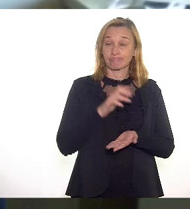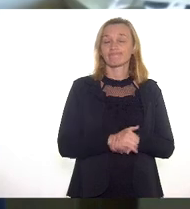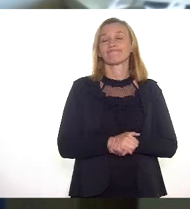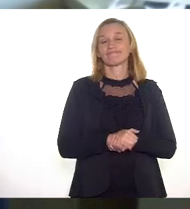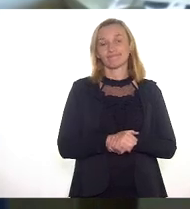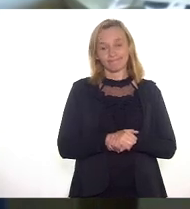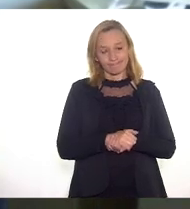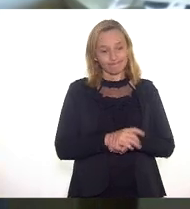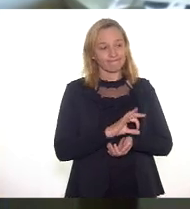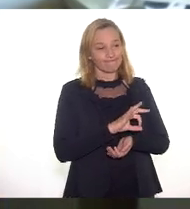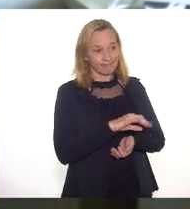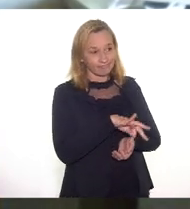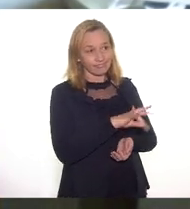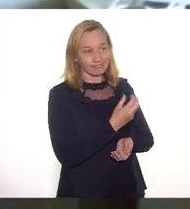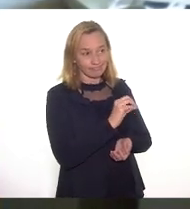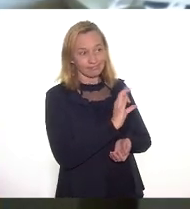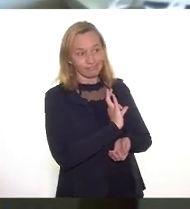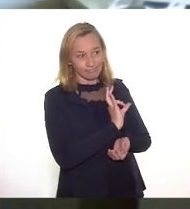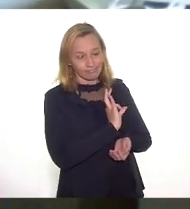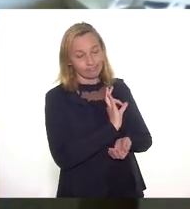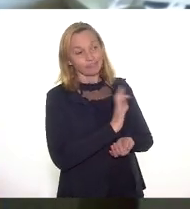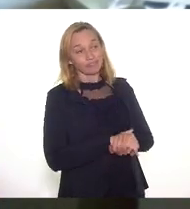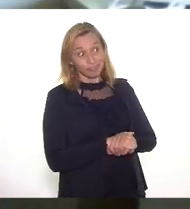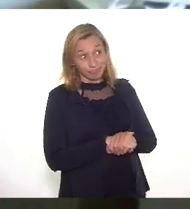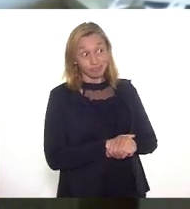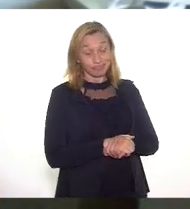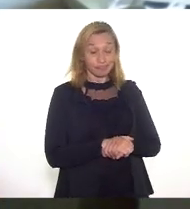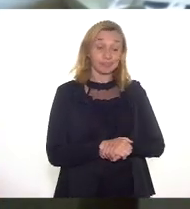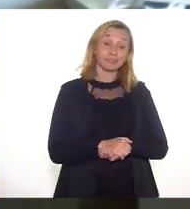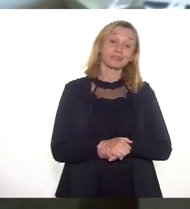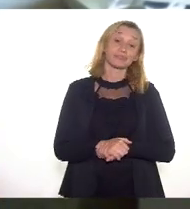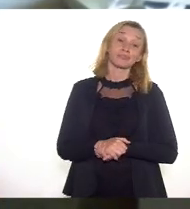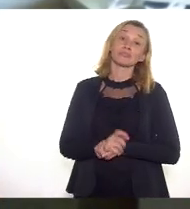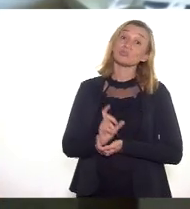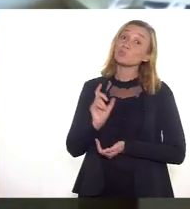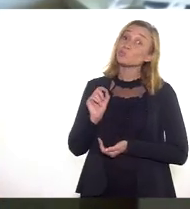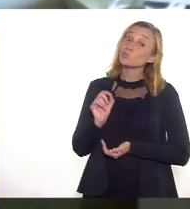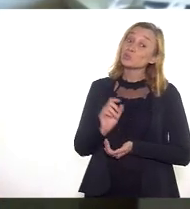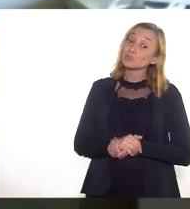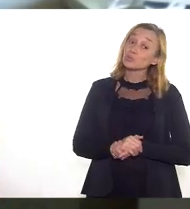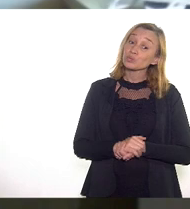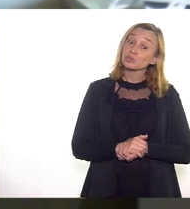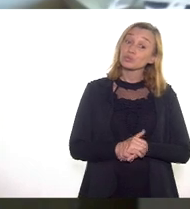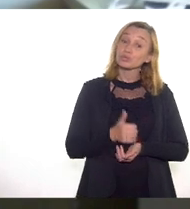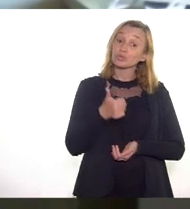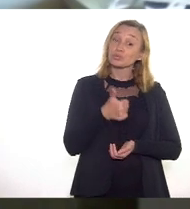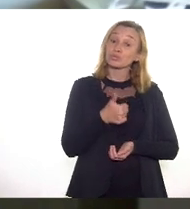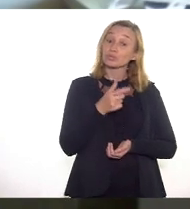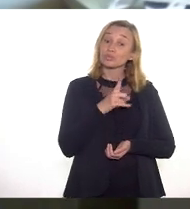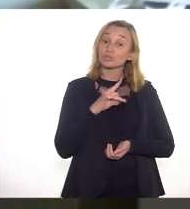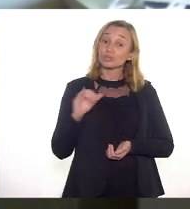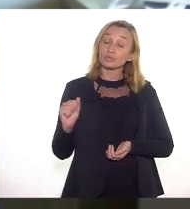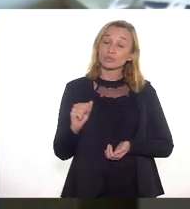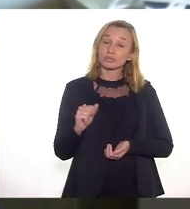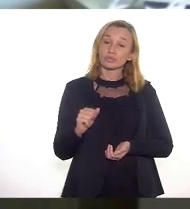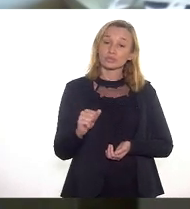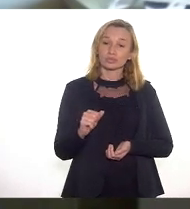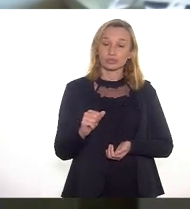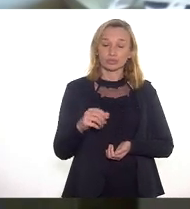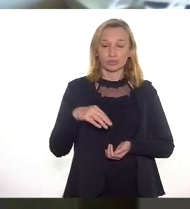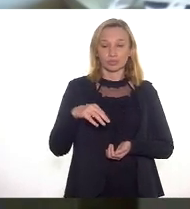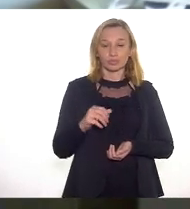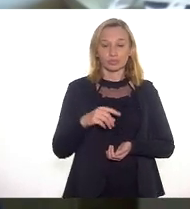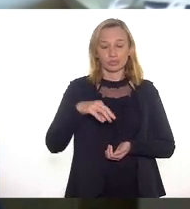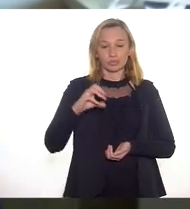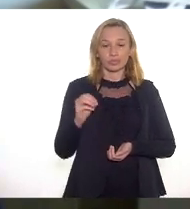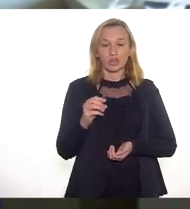deputada Marta Rocha. Isto quer dizer que, considerando o dia 1º de maio, que em 28